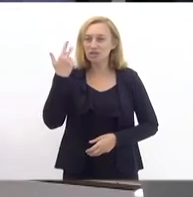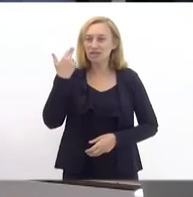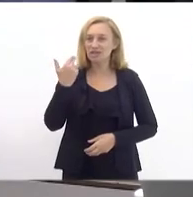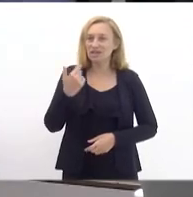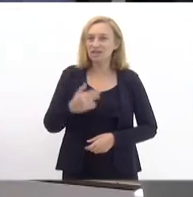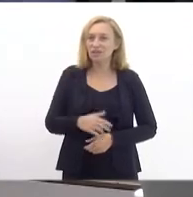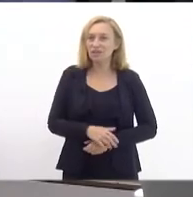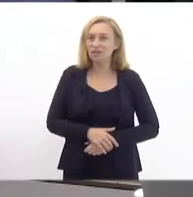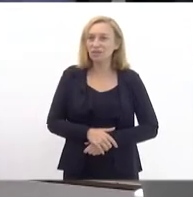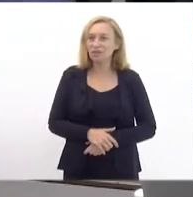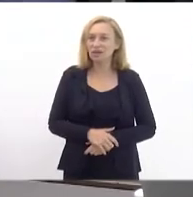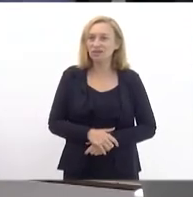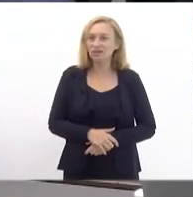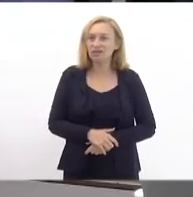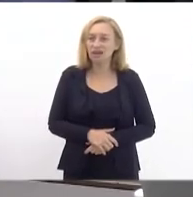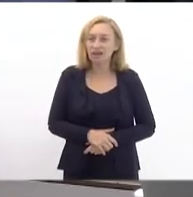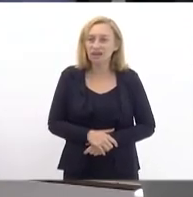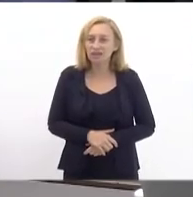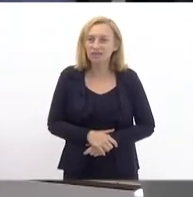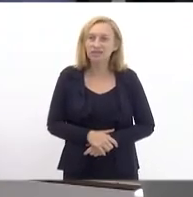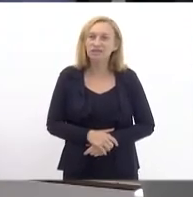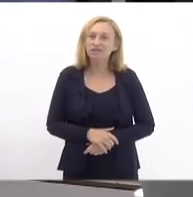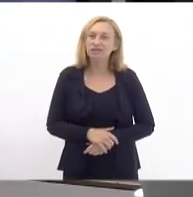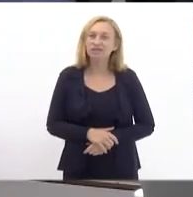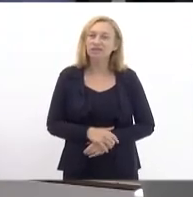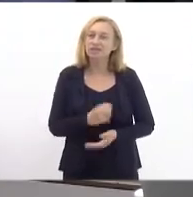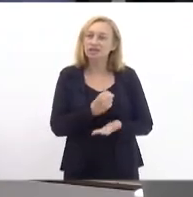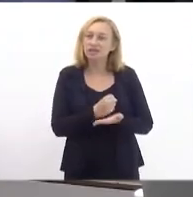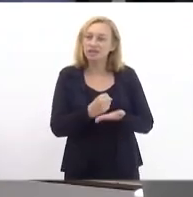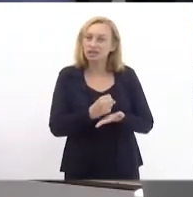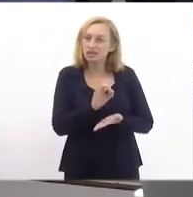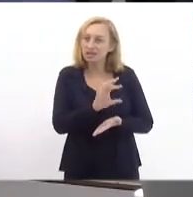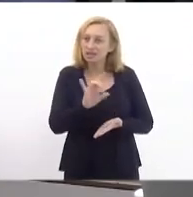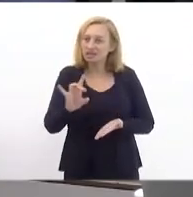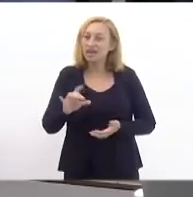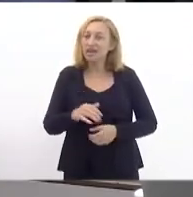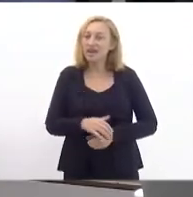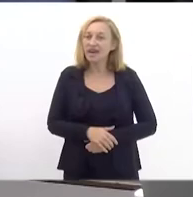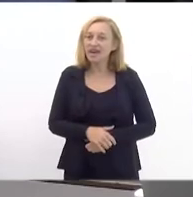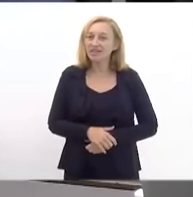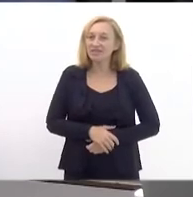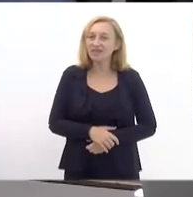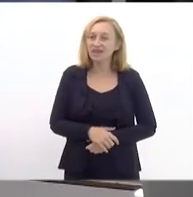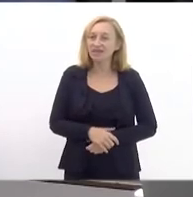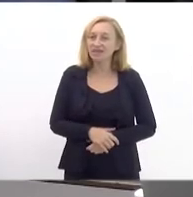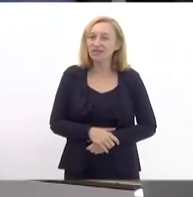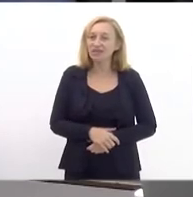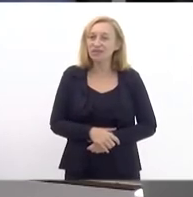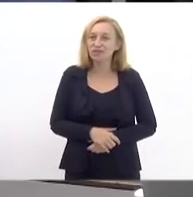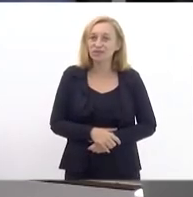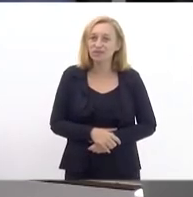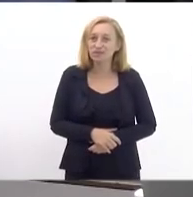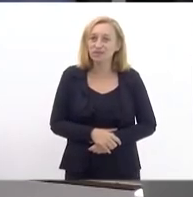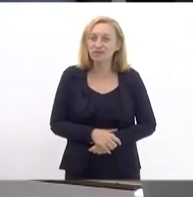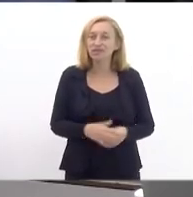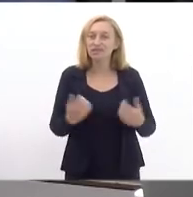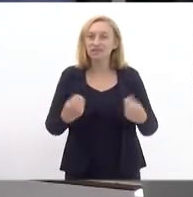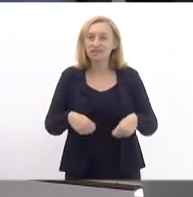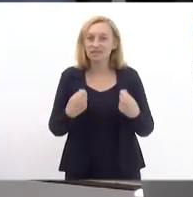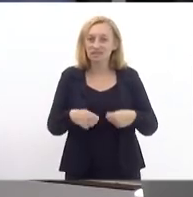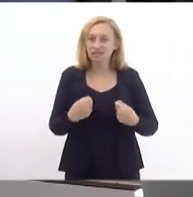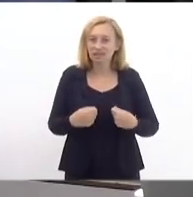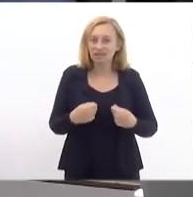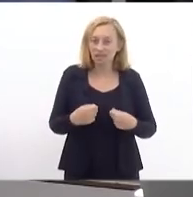ao longo do tempo, a cada 5 anos, há uma revisão ordinária, né? Salvo nos momentos em que há necessidade de